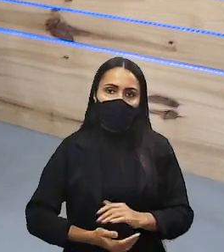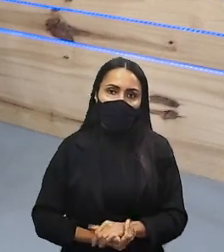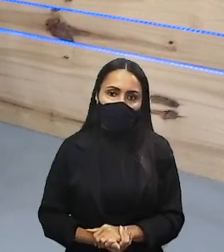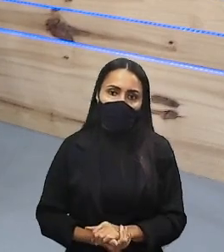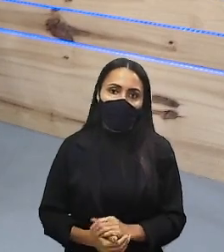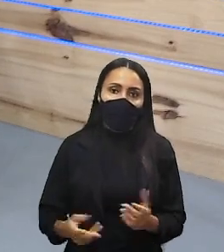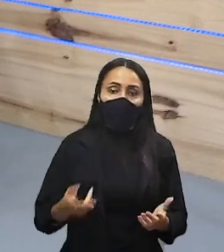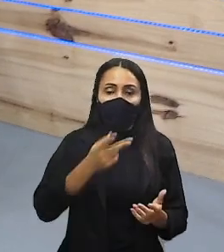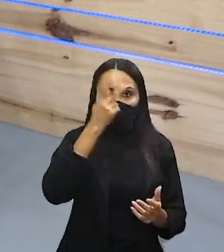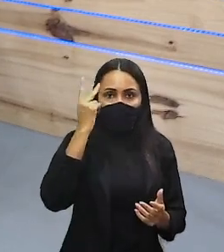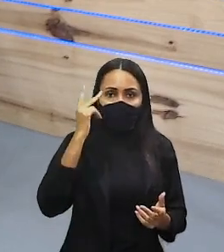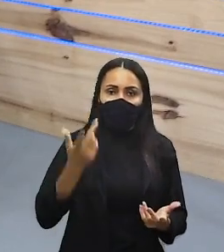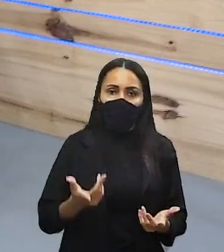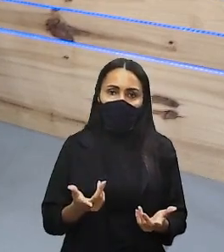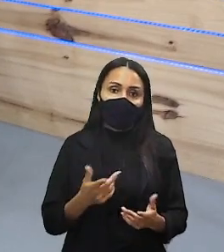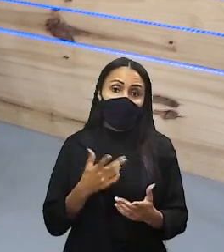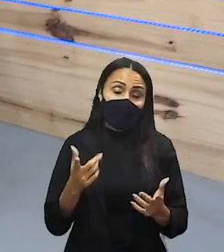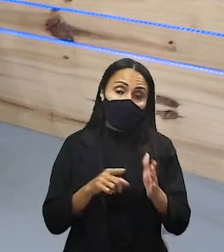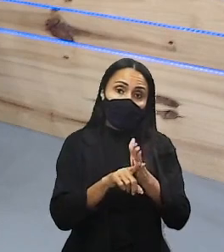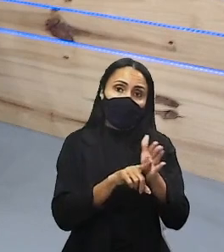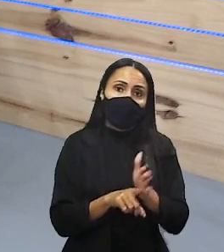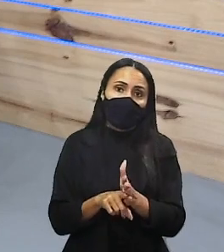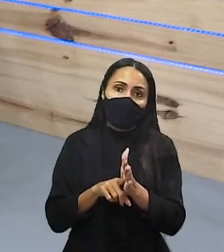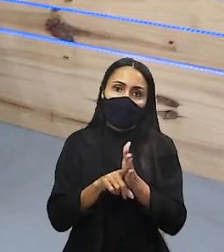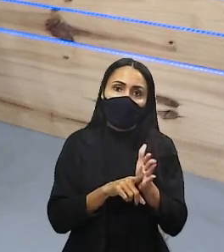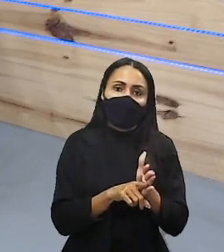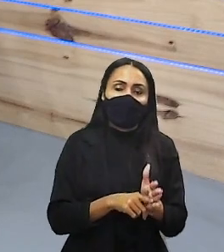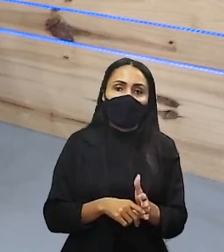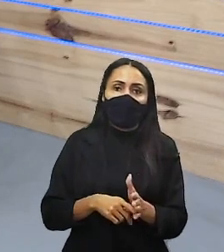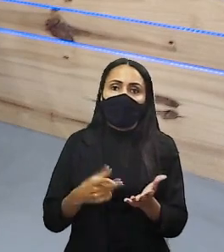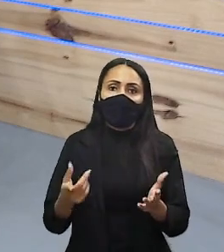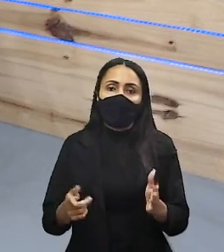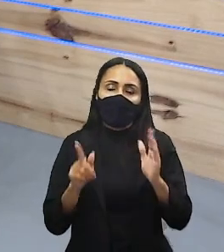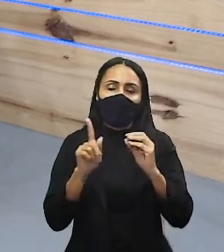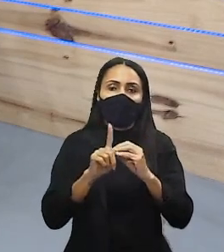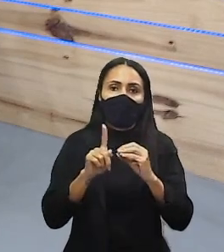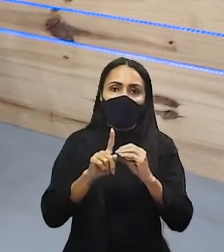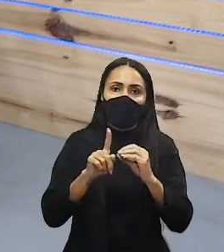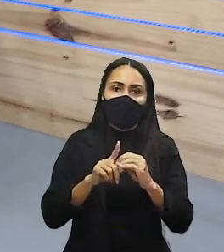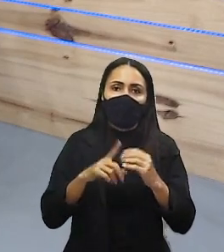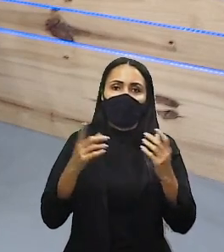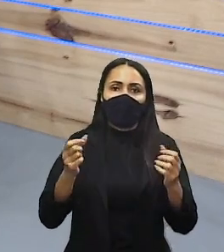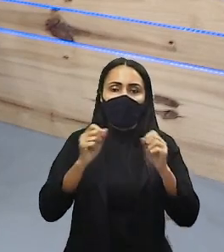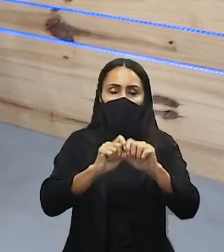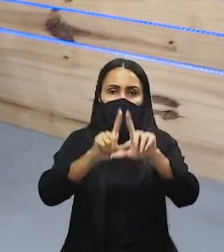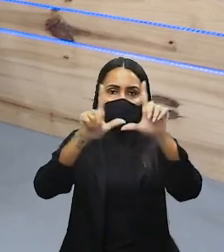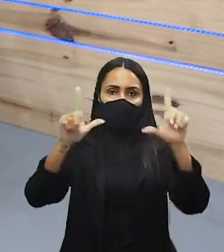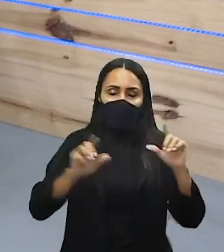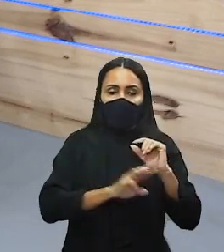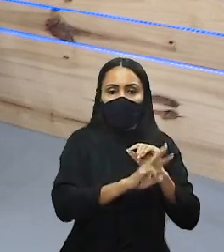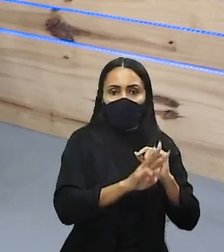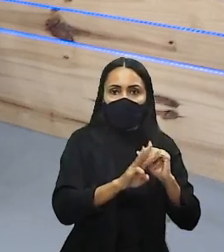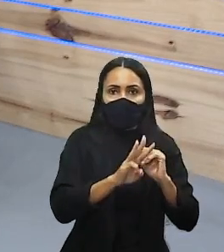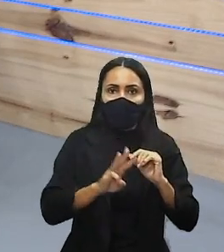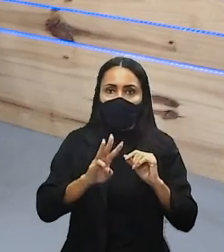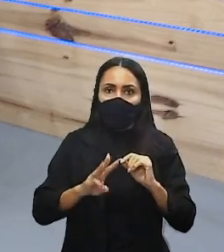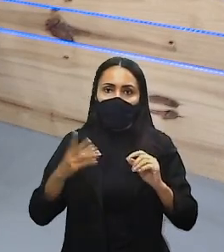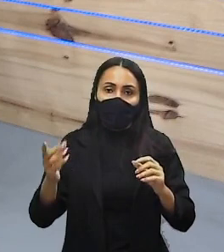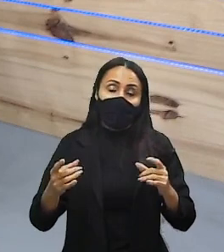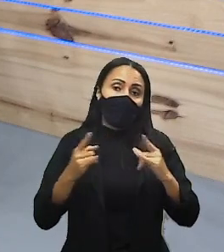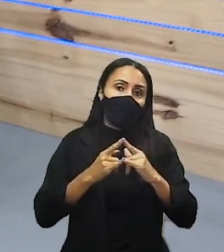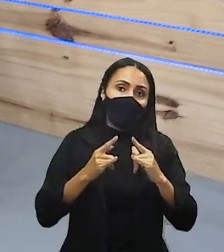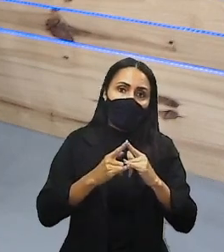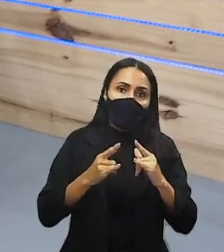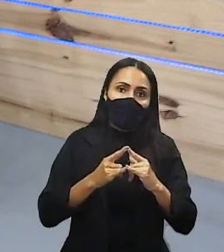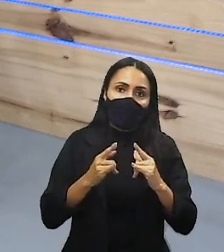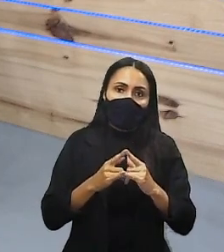da Pessoa, vale a pena você pesquisar. Coloca o termo lá no Google que vai aparecer a ocorrência, vai aparecer o site dessas instituições. A gente